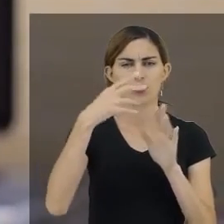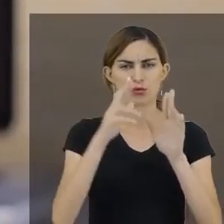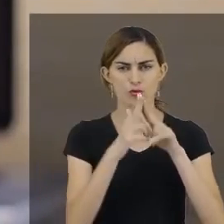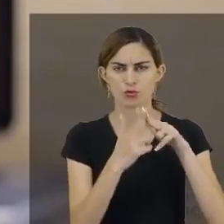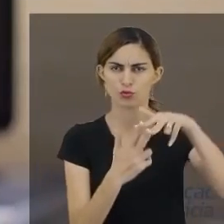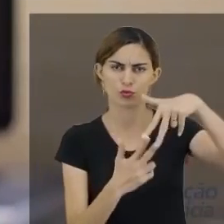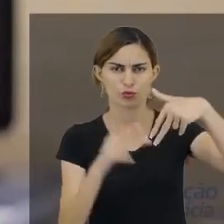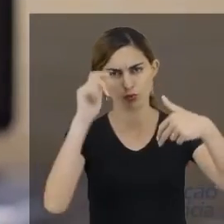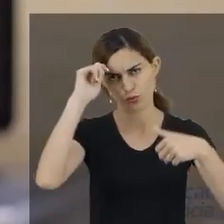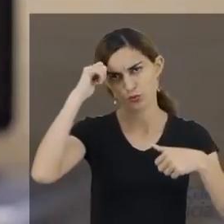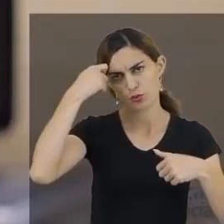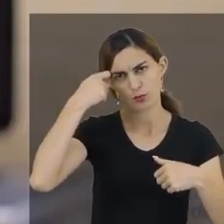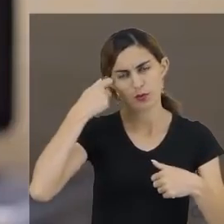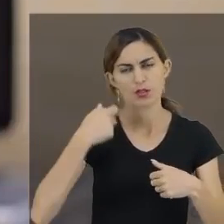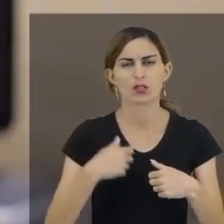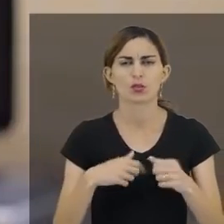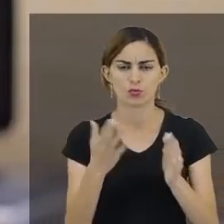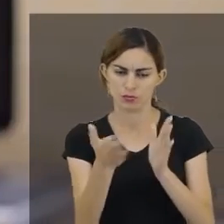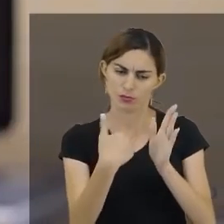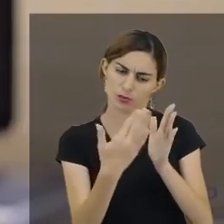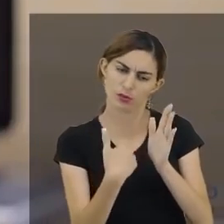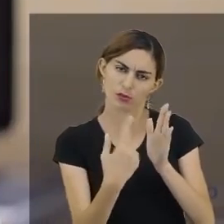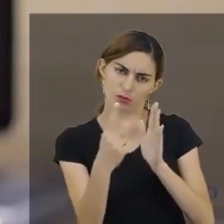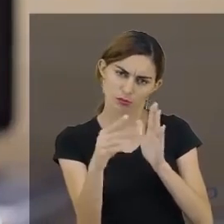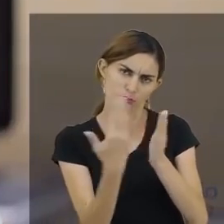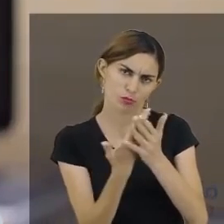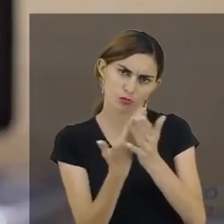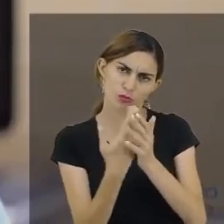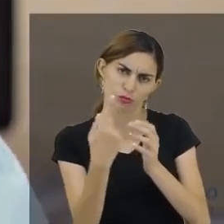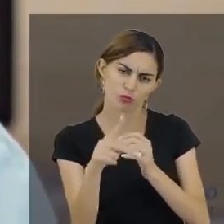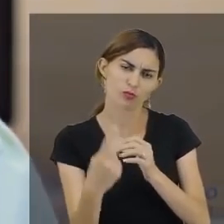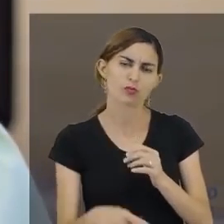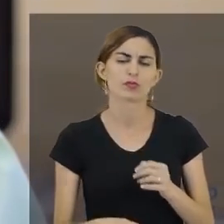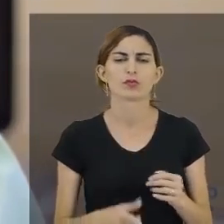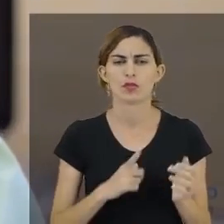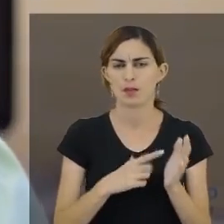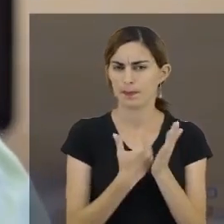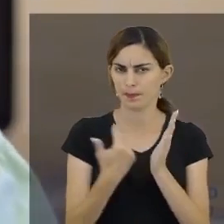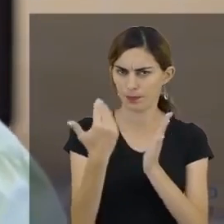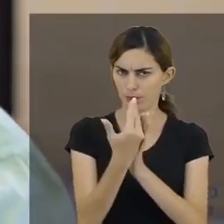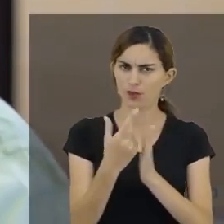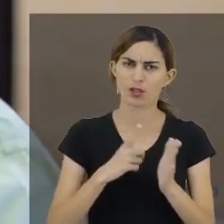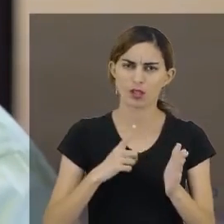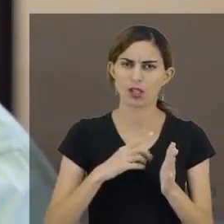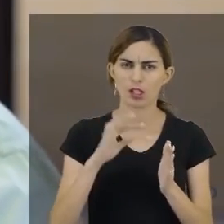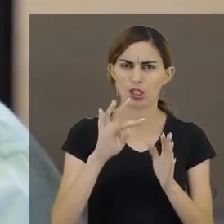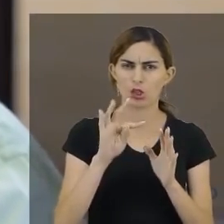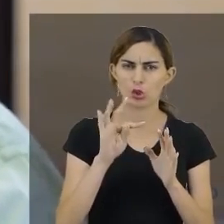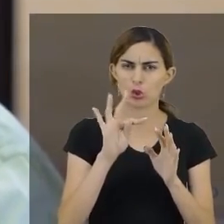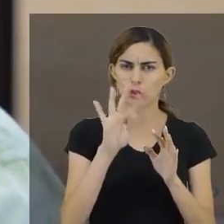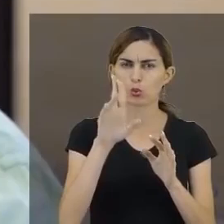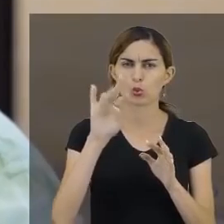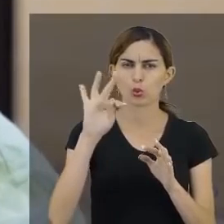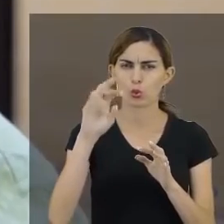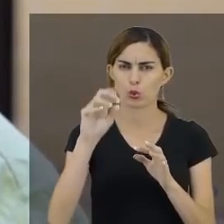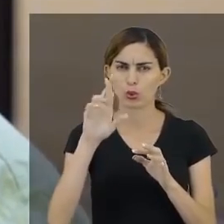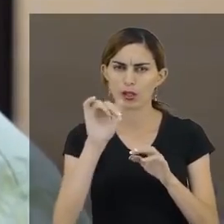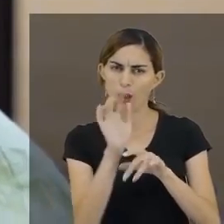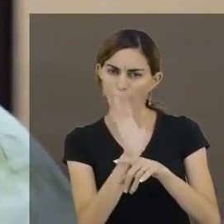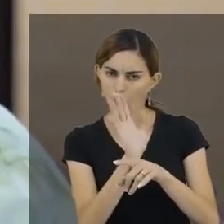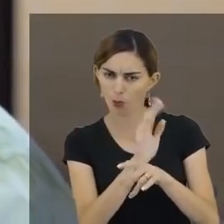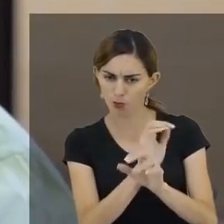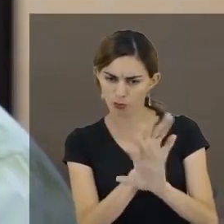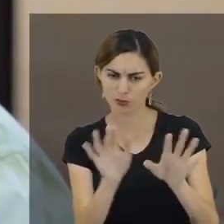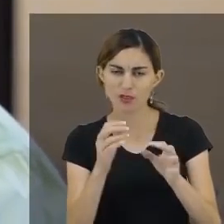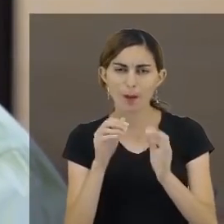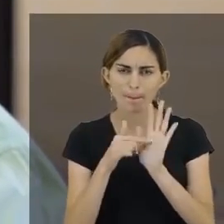uma sombra. No caderno de estudo de vocês, além de ter o tutorial mostrando passo a